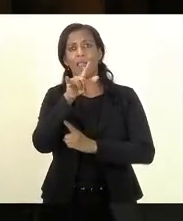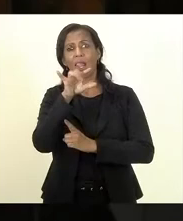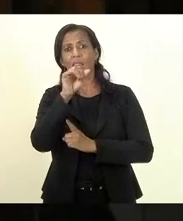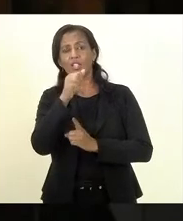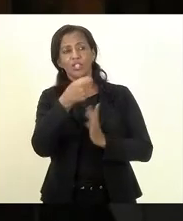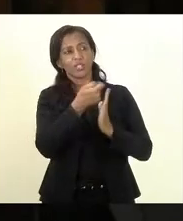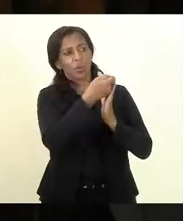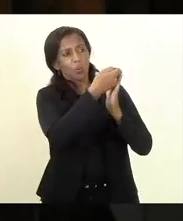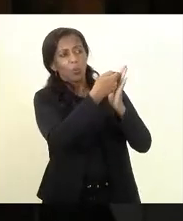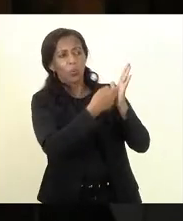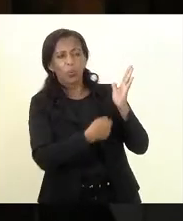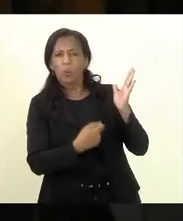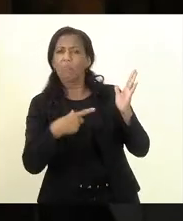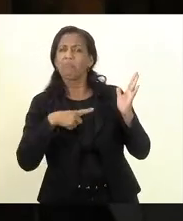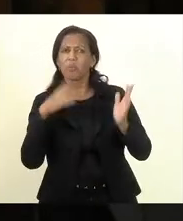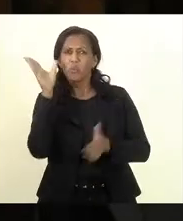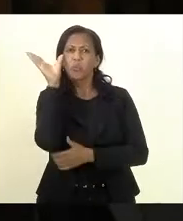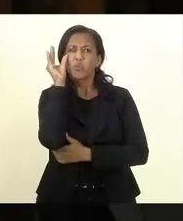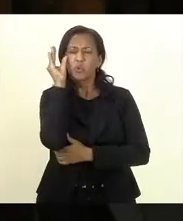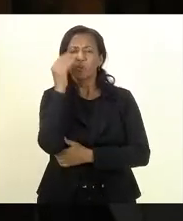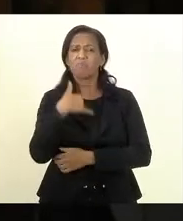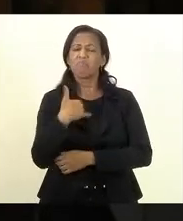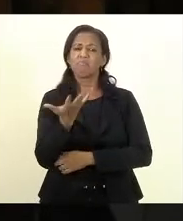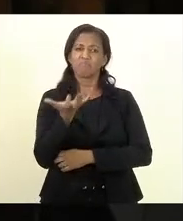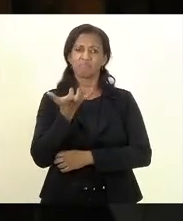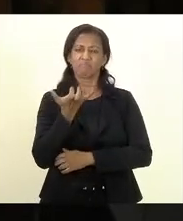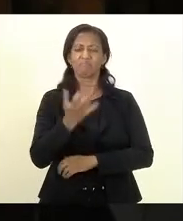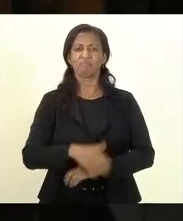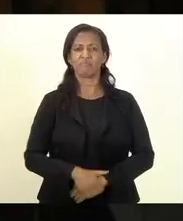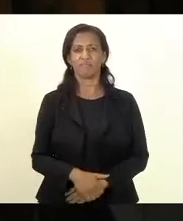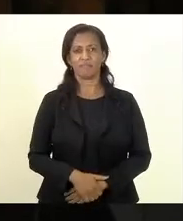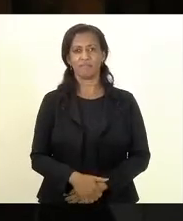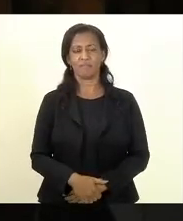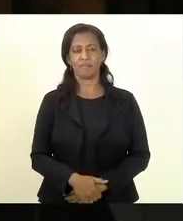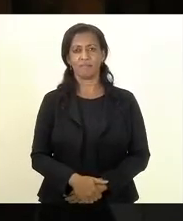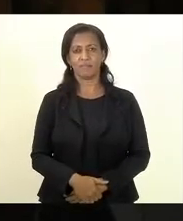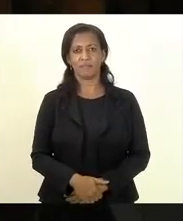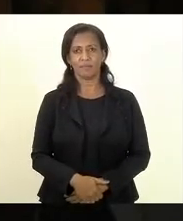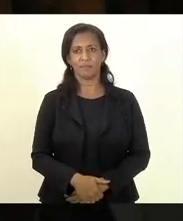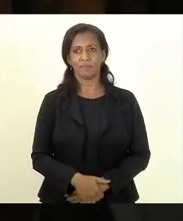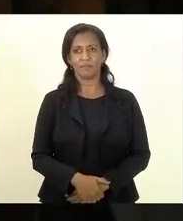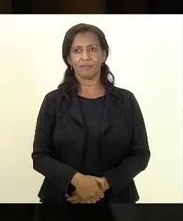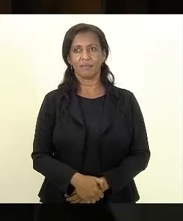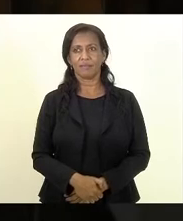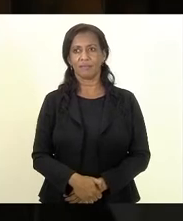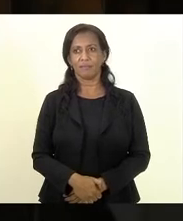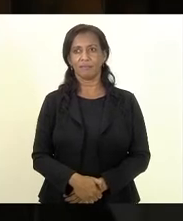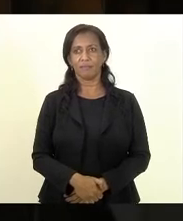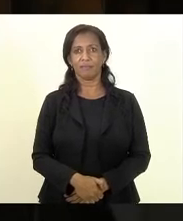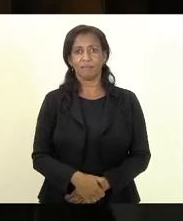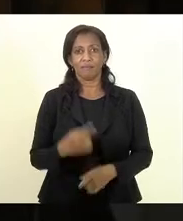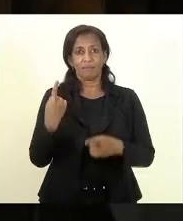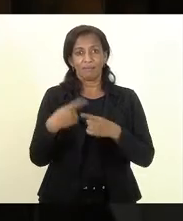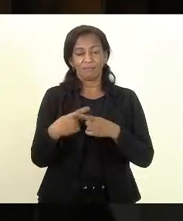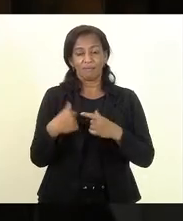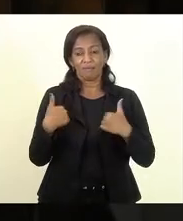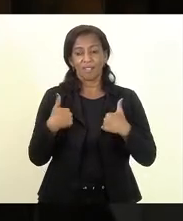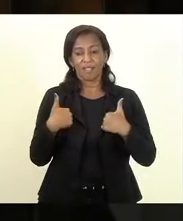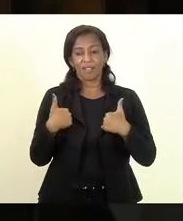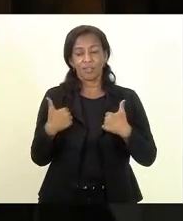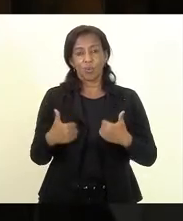tenho curiosidade de tê-la. Curiosidade de tê-la. para que a gente comece a